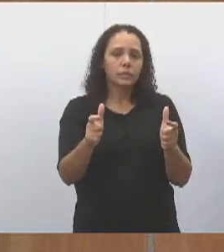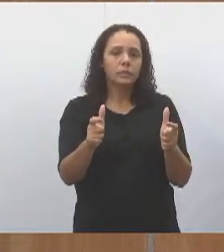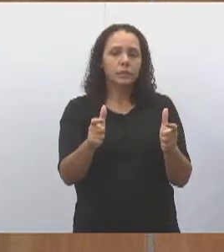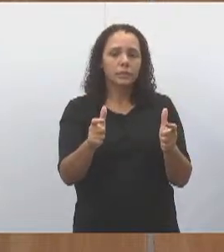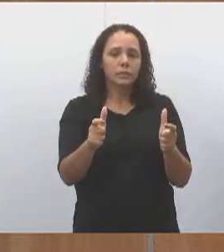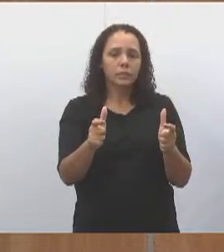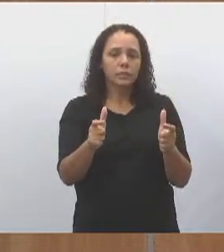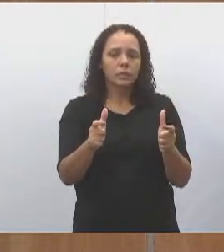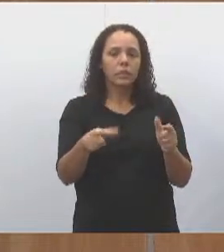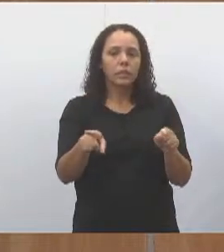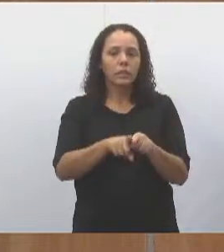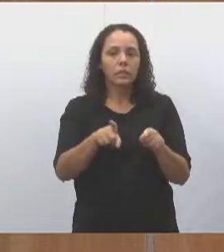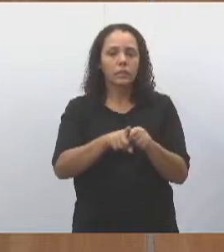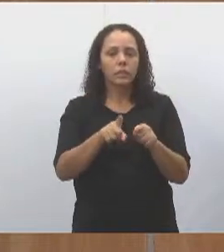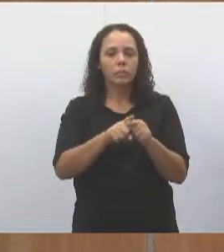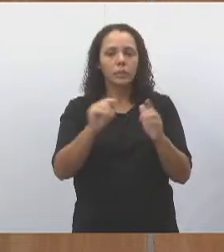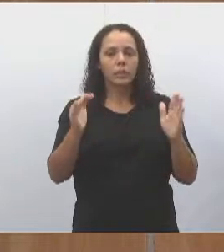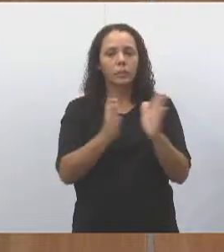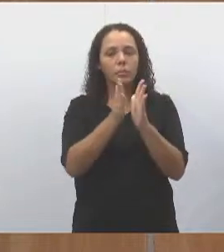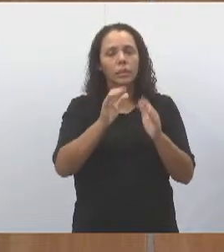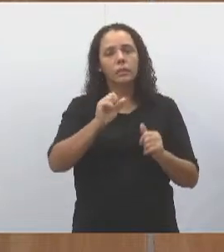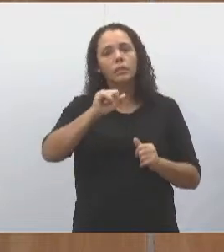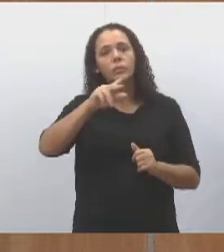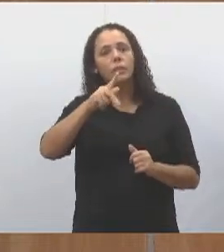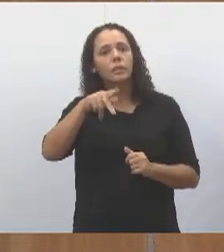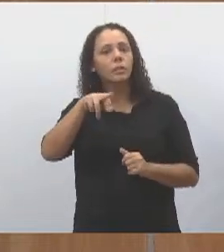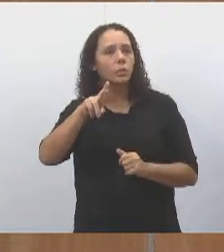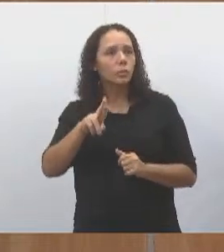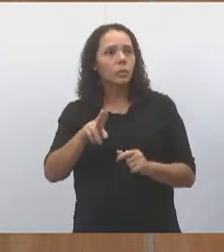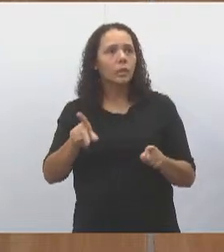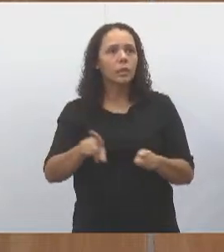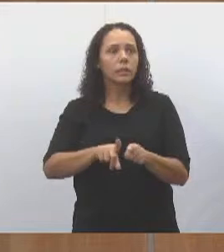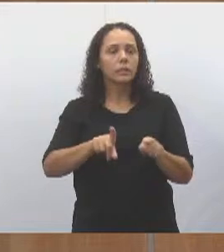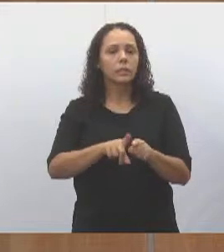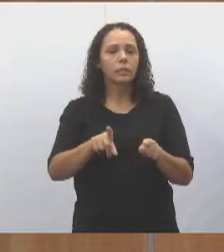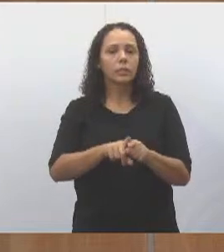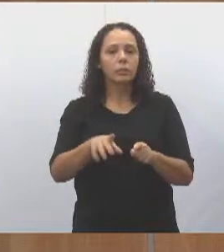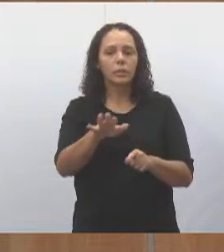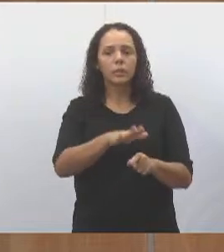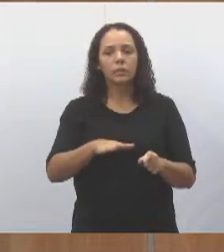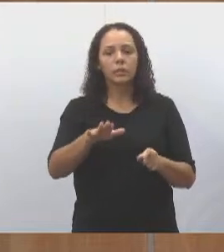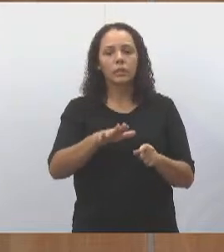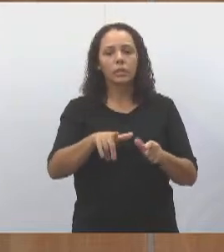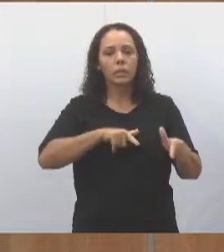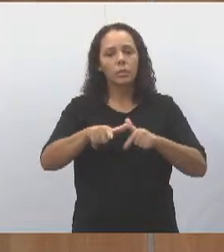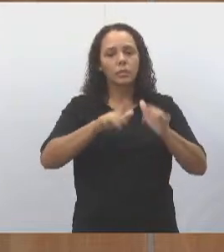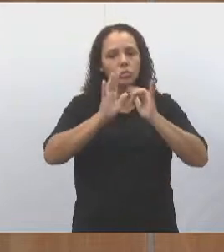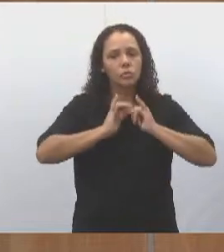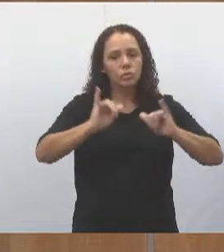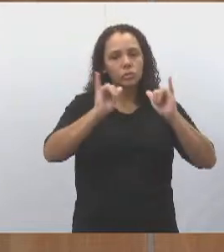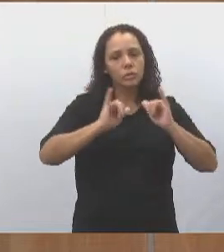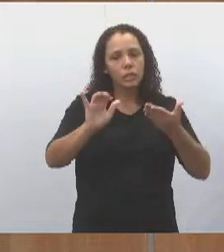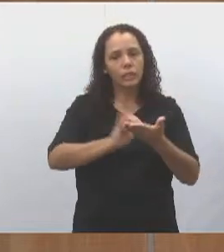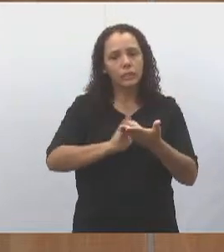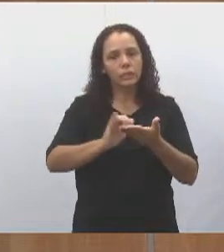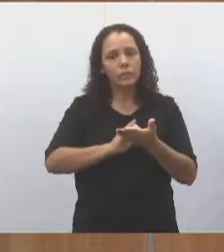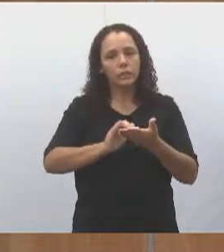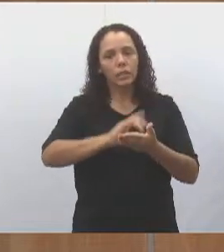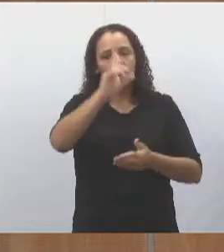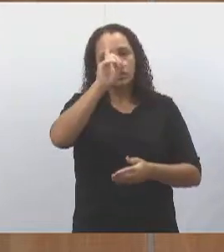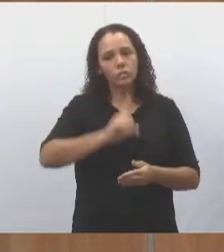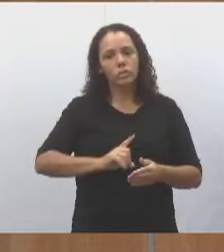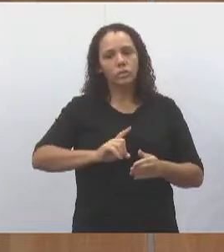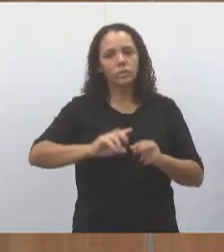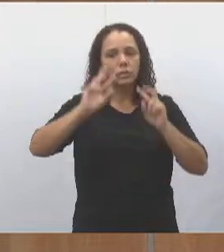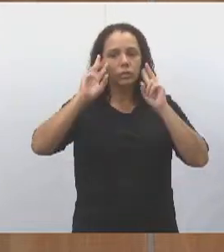também impacta no IPTU, conforme você colocou. Com relação ao serviço de divulgação, a Secretaria ela é de Direitos Humanos